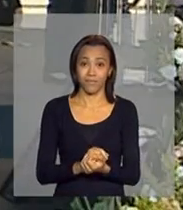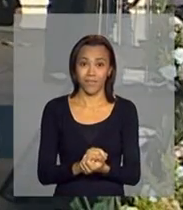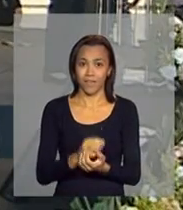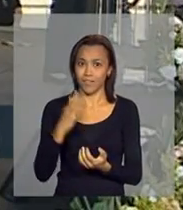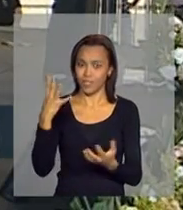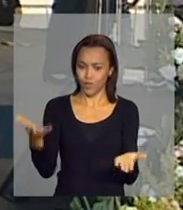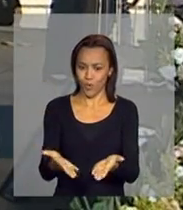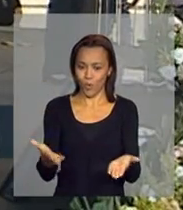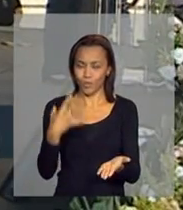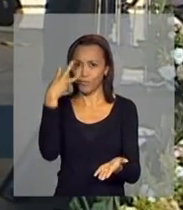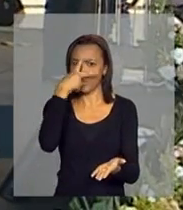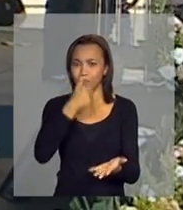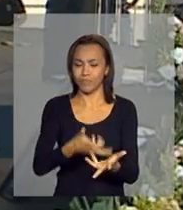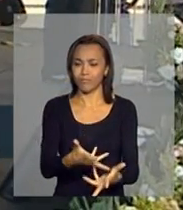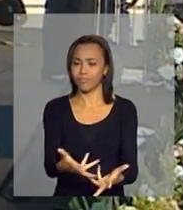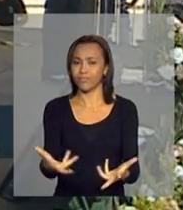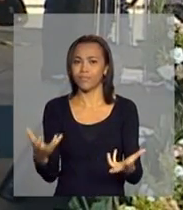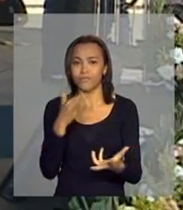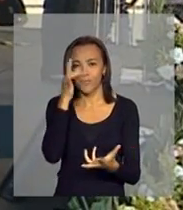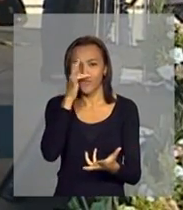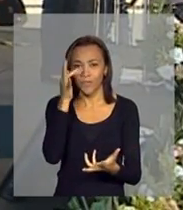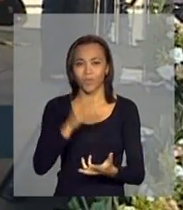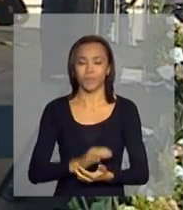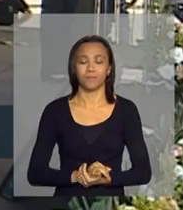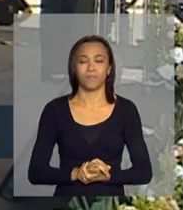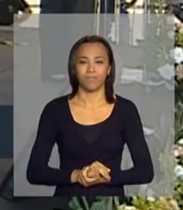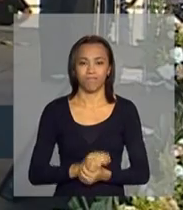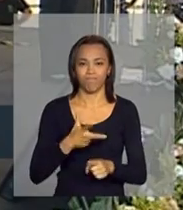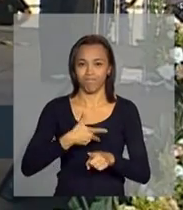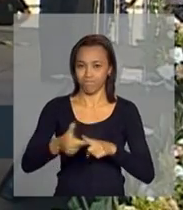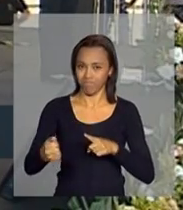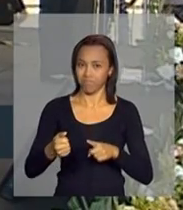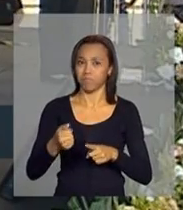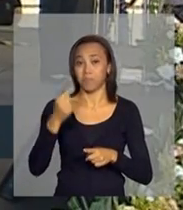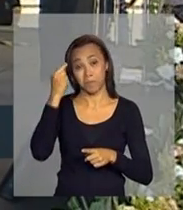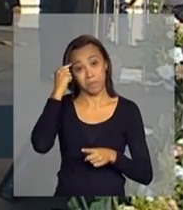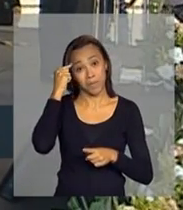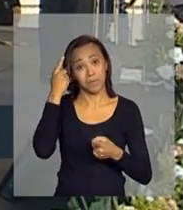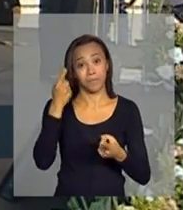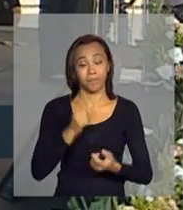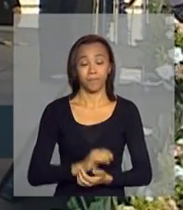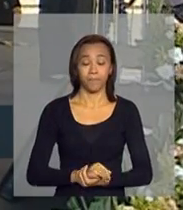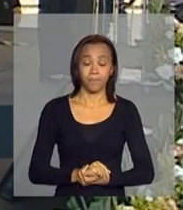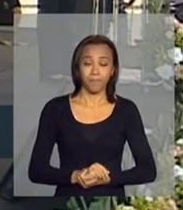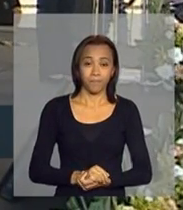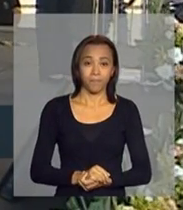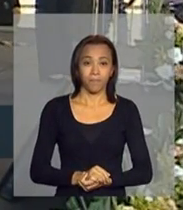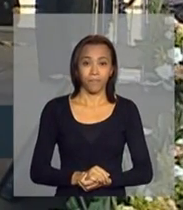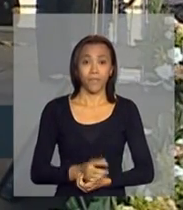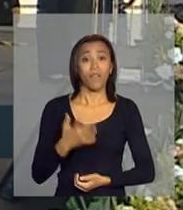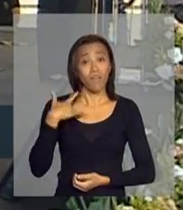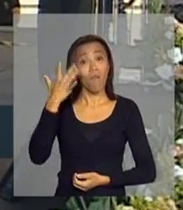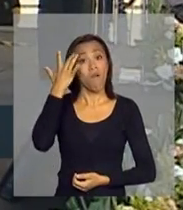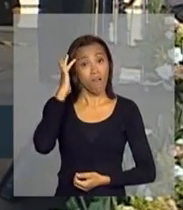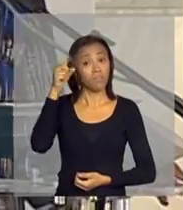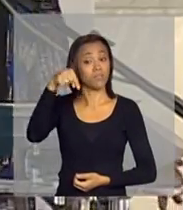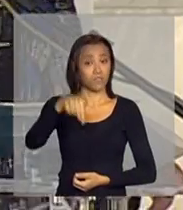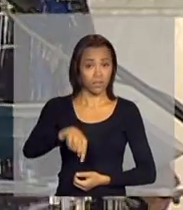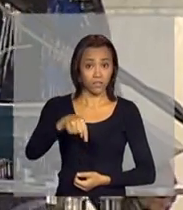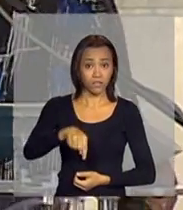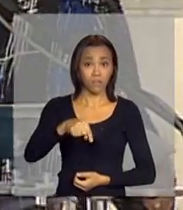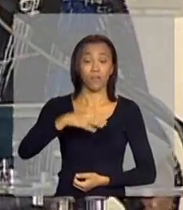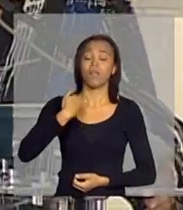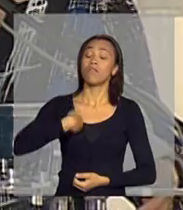beleza de agora. Eu acho que aqui